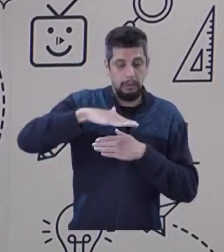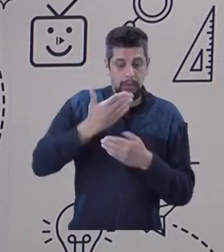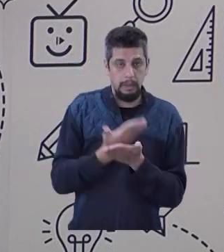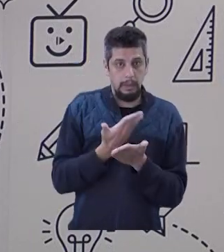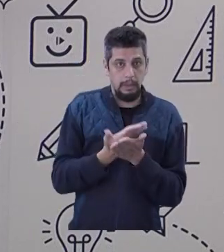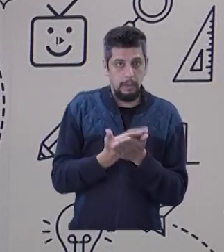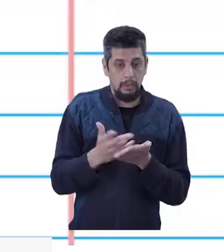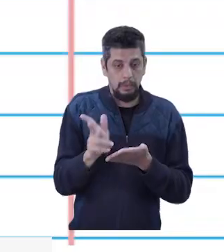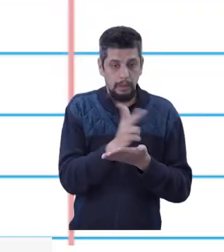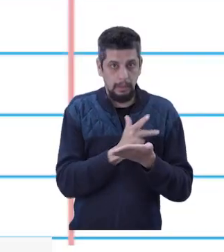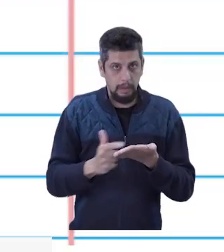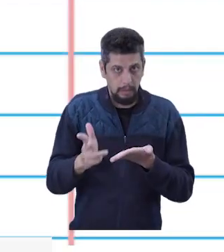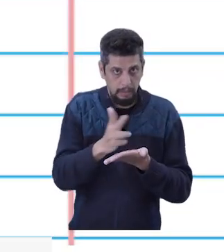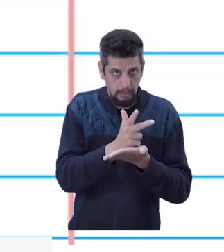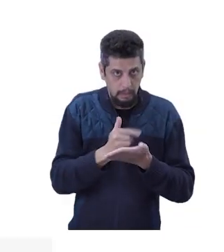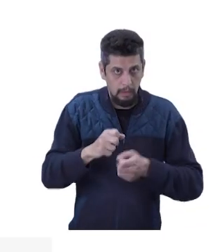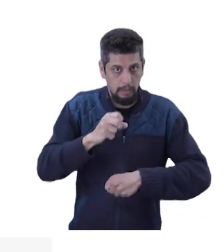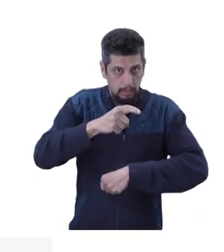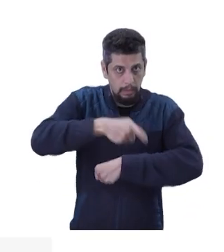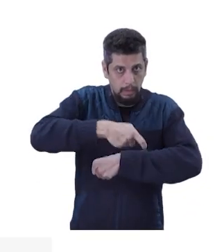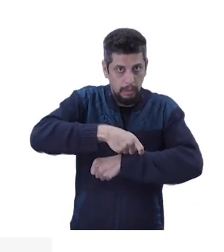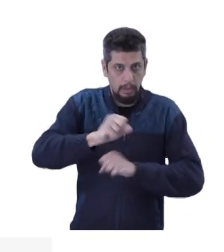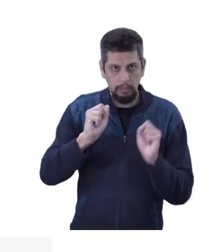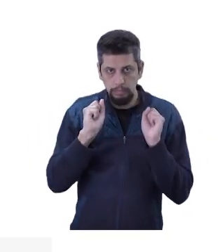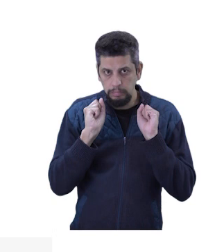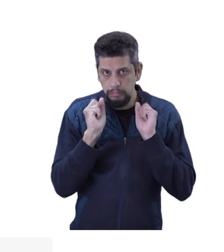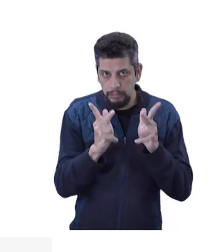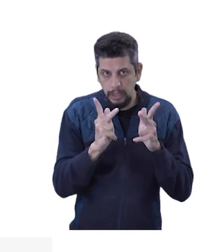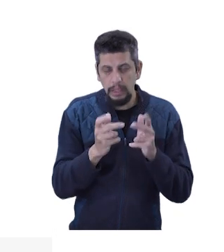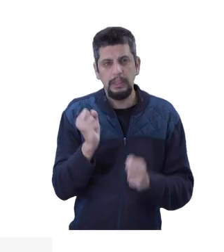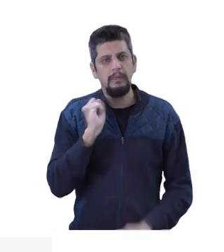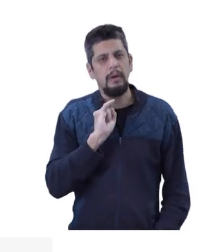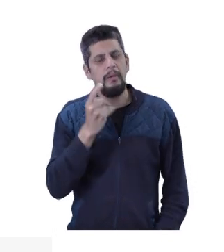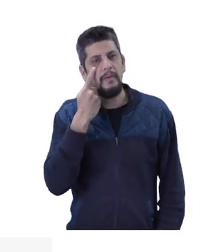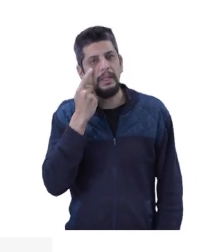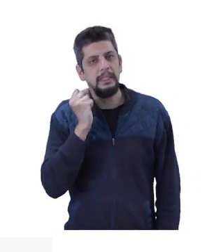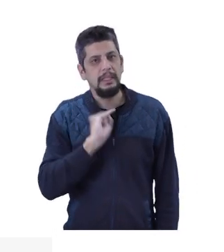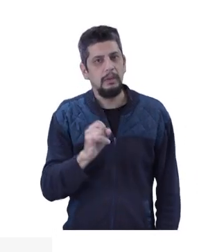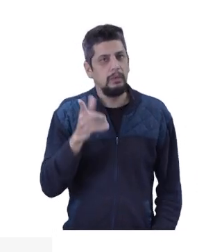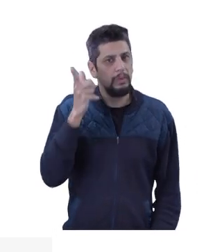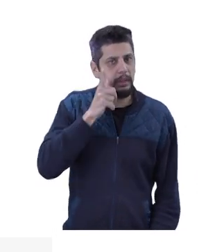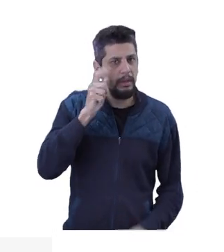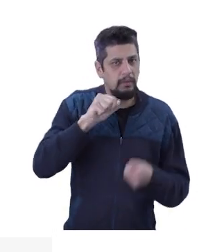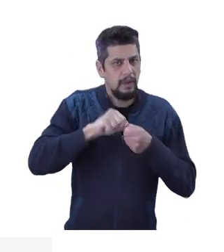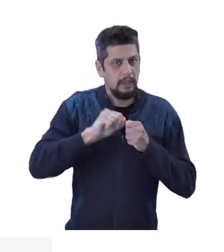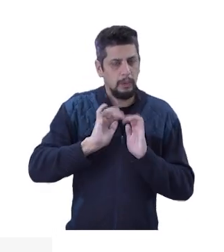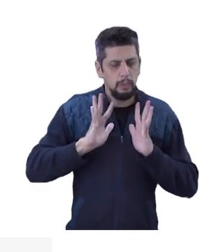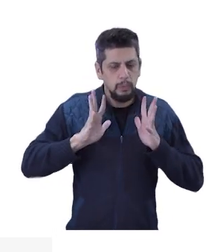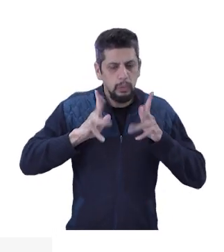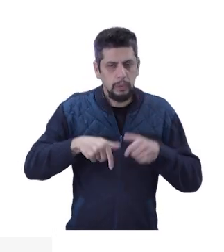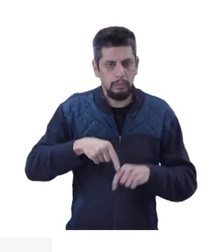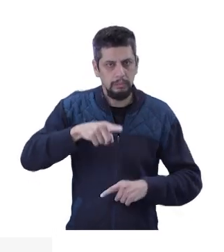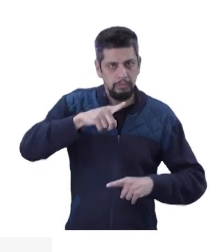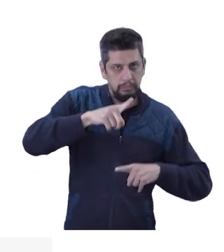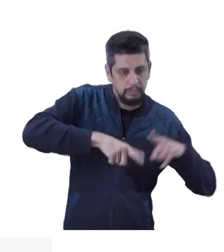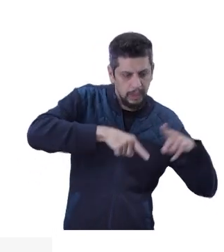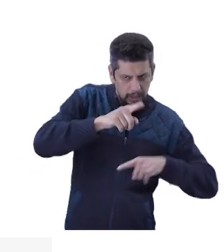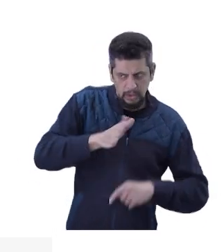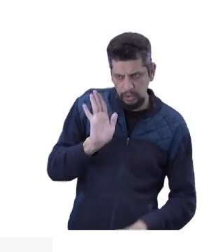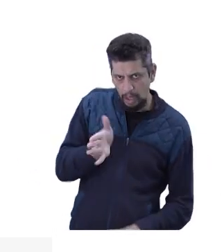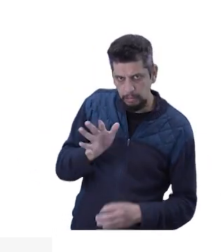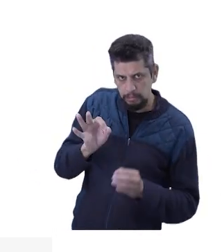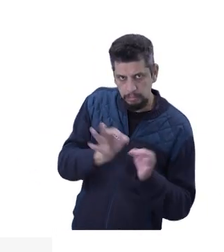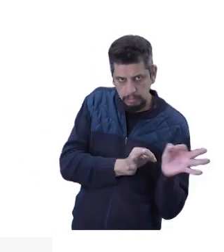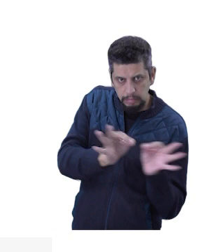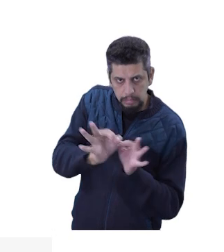aula, tá? O desenho de um relógio, ok? Vamos ver se a gente conseguiu cumprir a nossa rotina? Vamos. Materiais, a